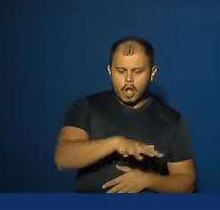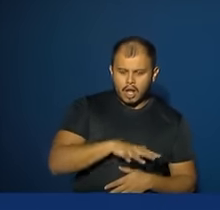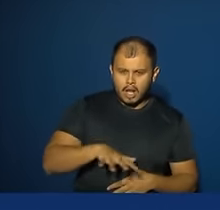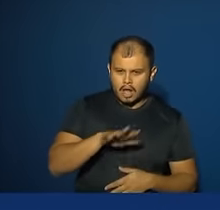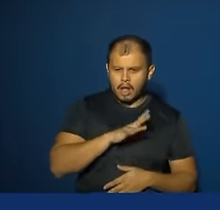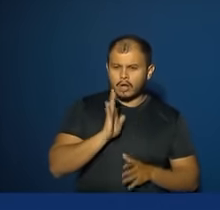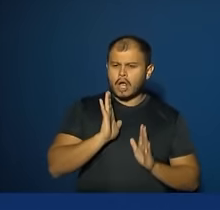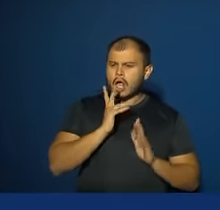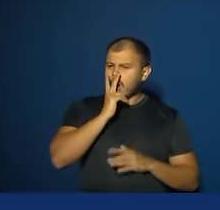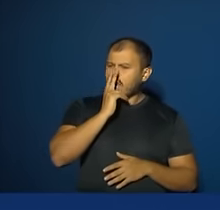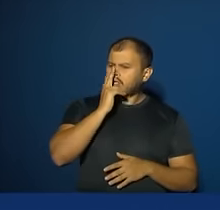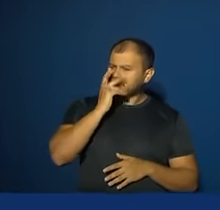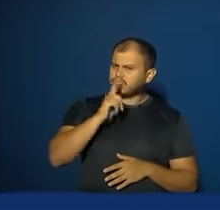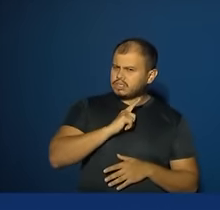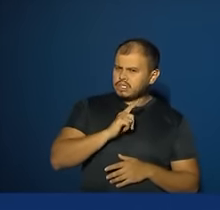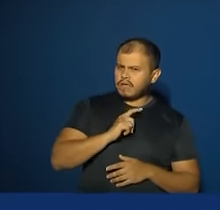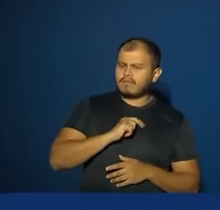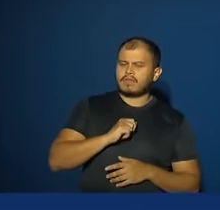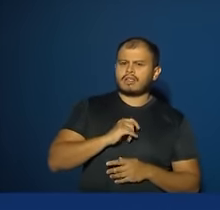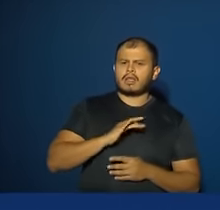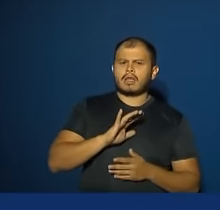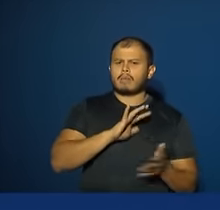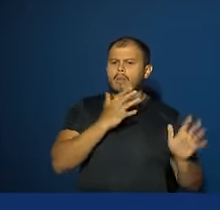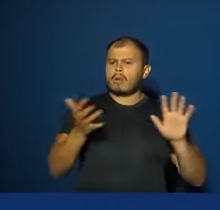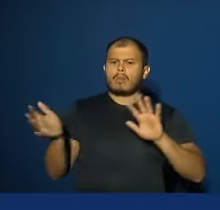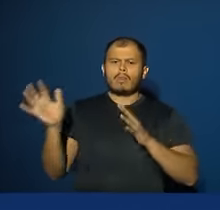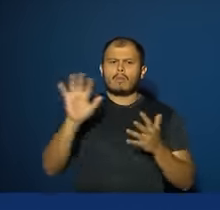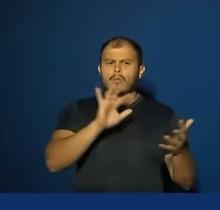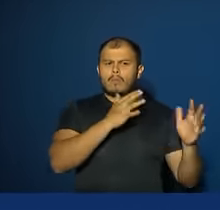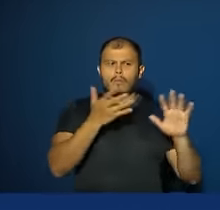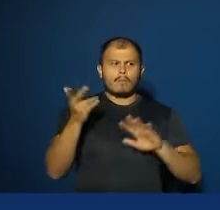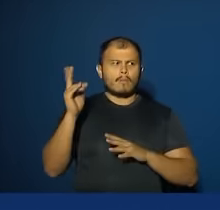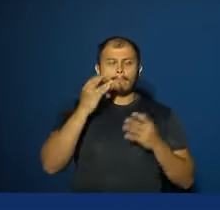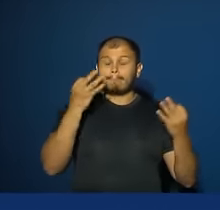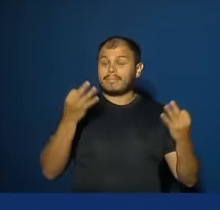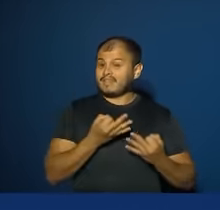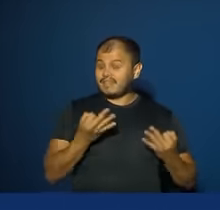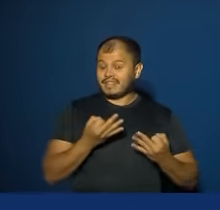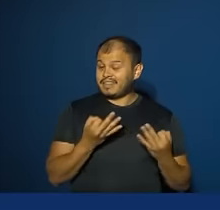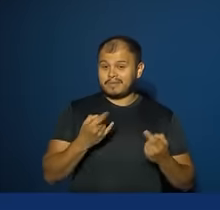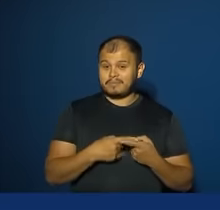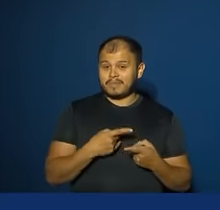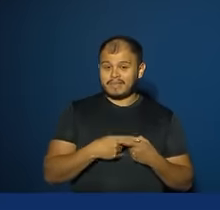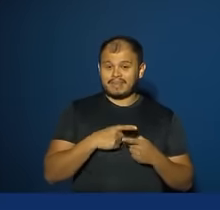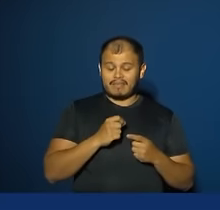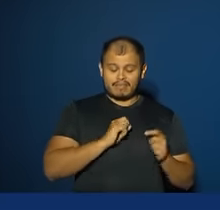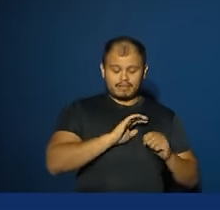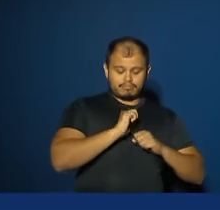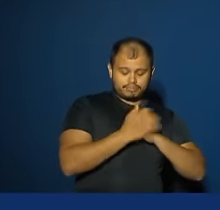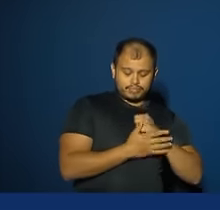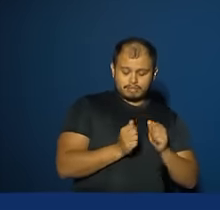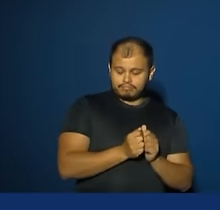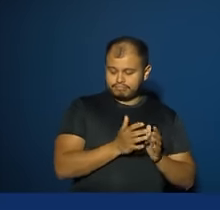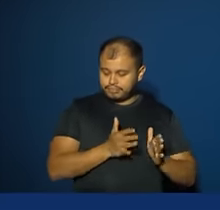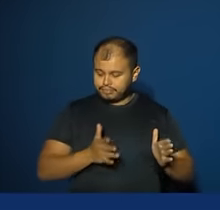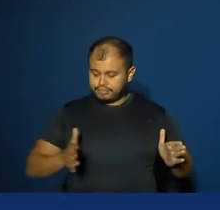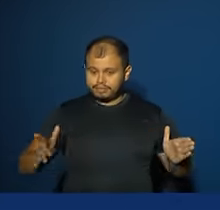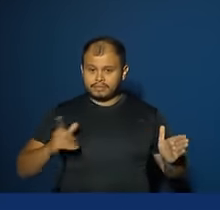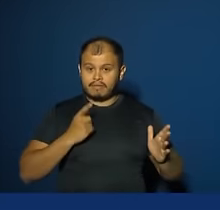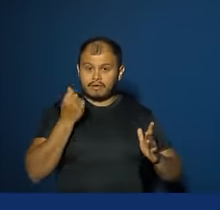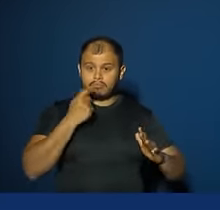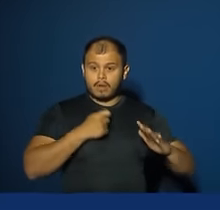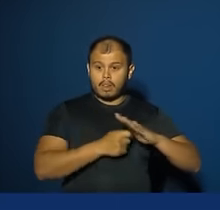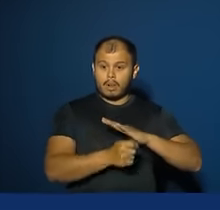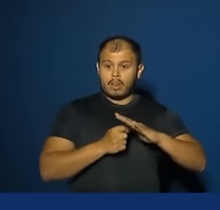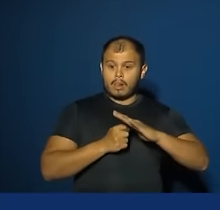acho que a gente passou, assim, por uma tempestade perfeita, né? Se você olhar os últimos 3 anos pós-Covid, o que aconteceu na indústria de ações brasileiras